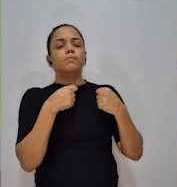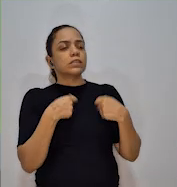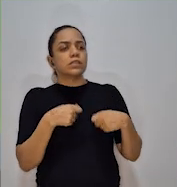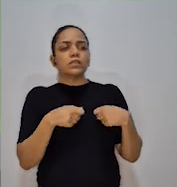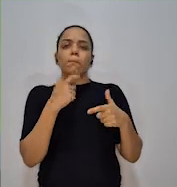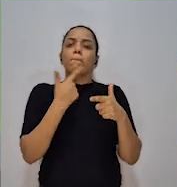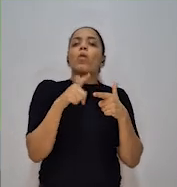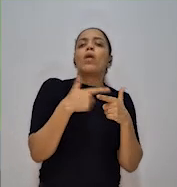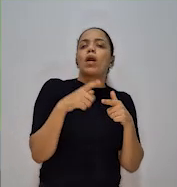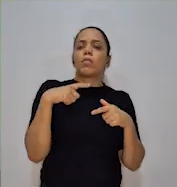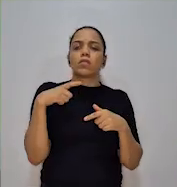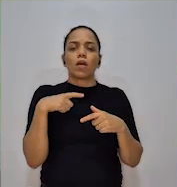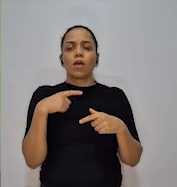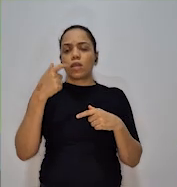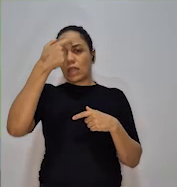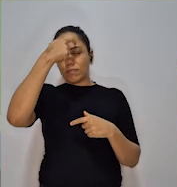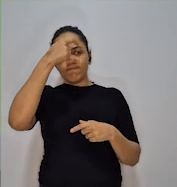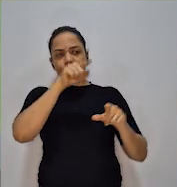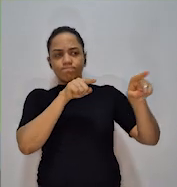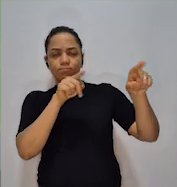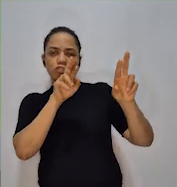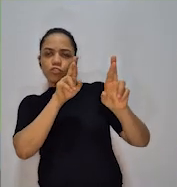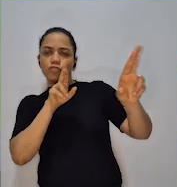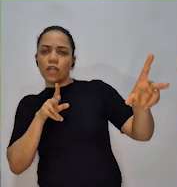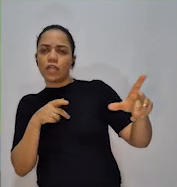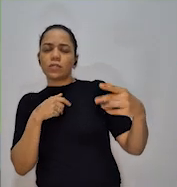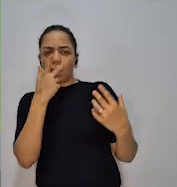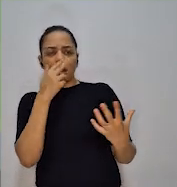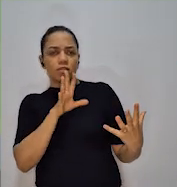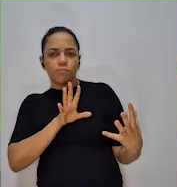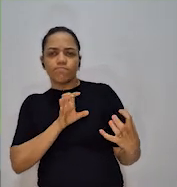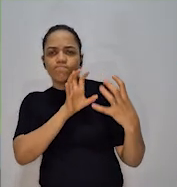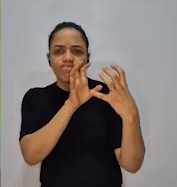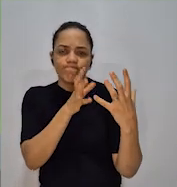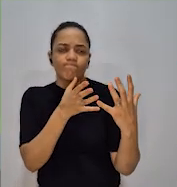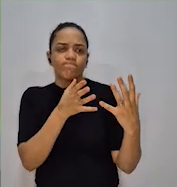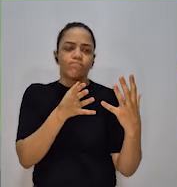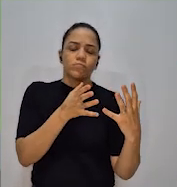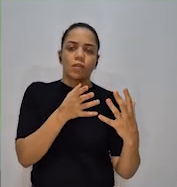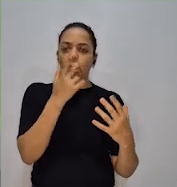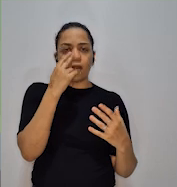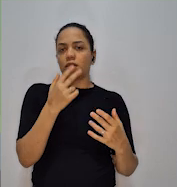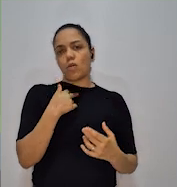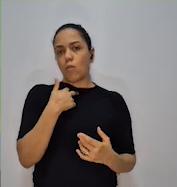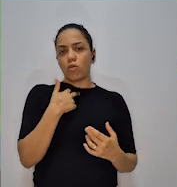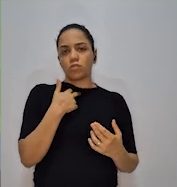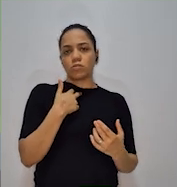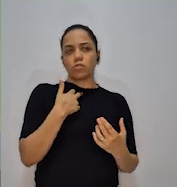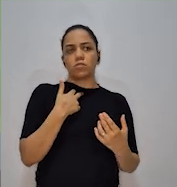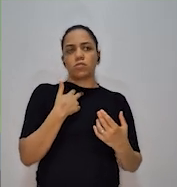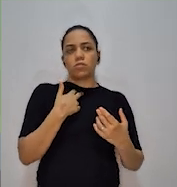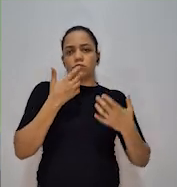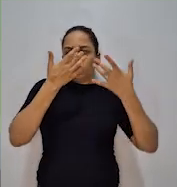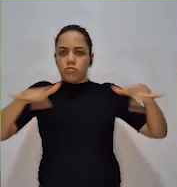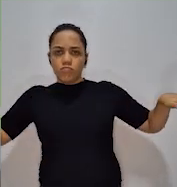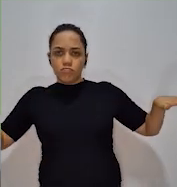aqui é o conflito de ideias. É um conflito que não gera ruptura, porque os que geram rupturas normalmente são em ambientes